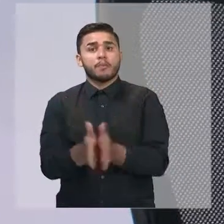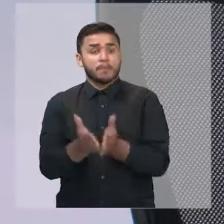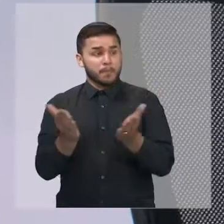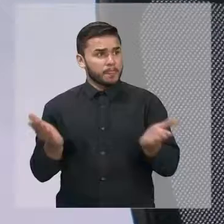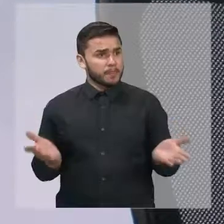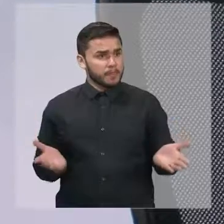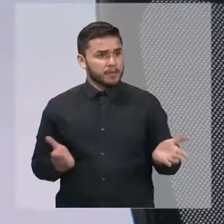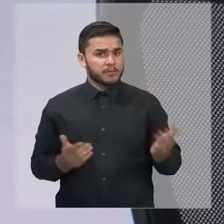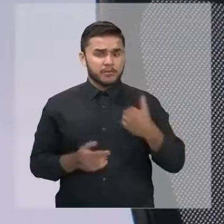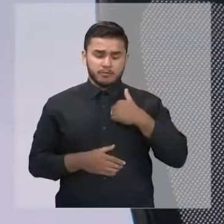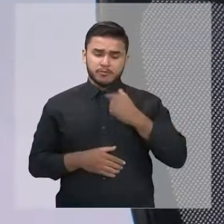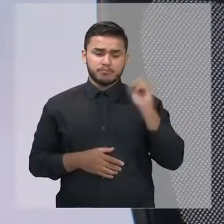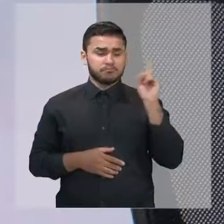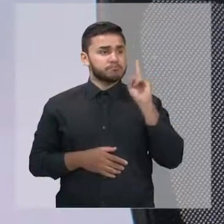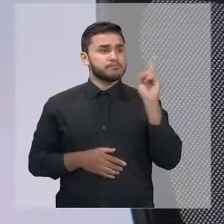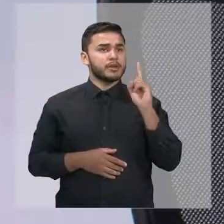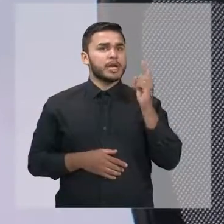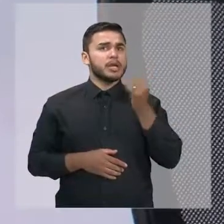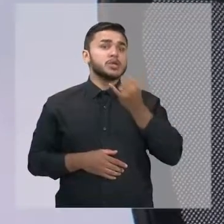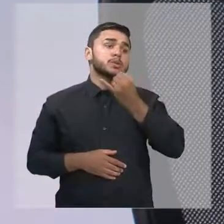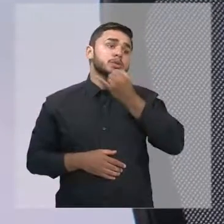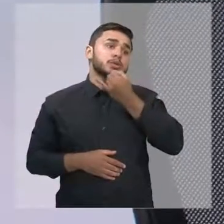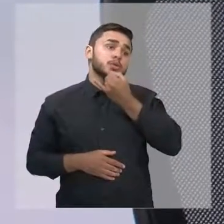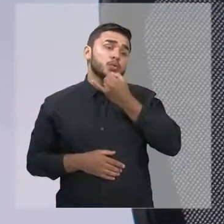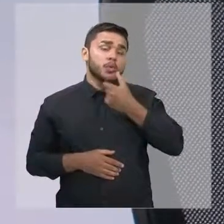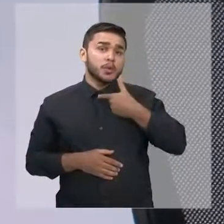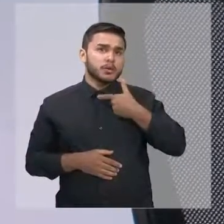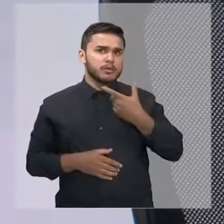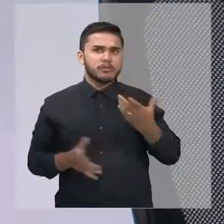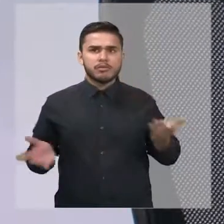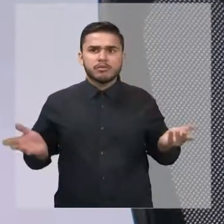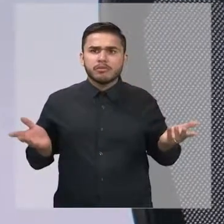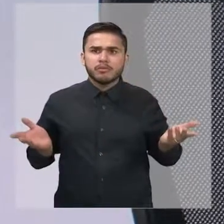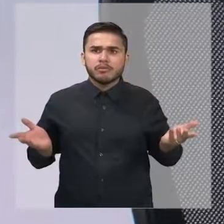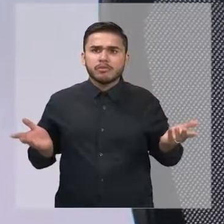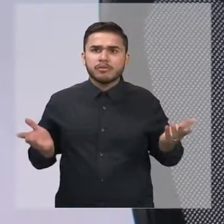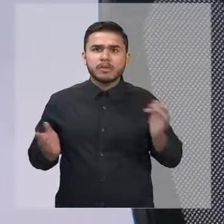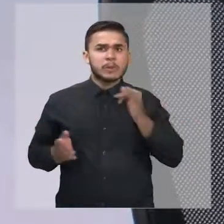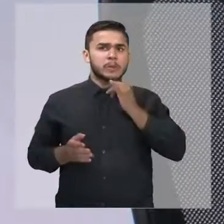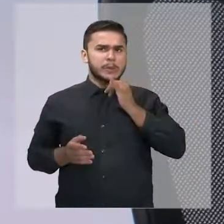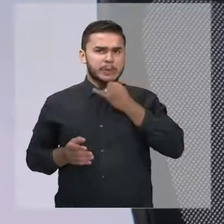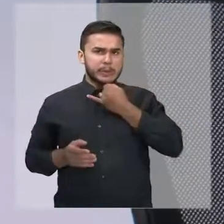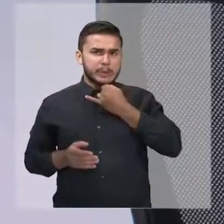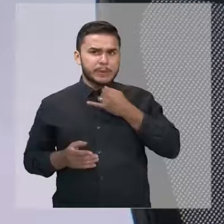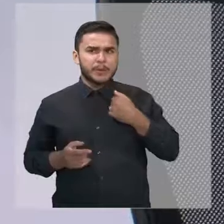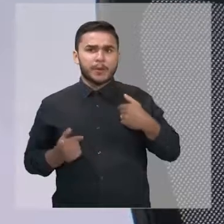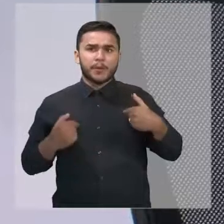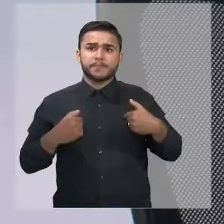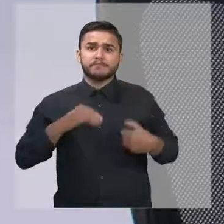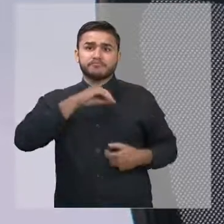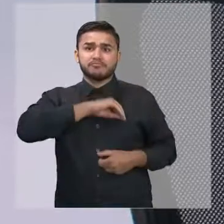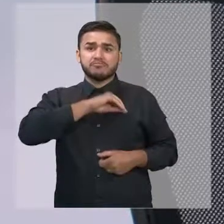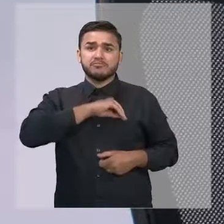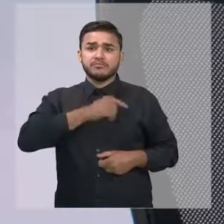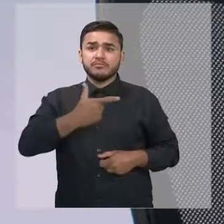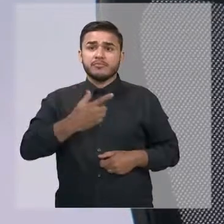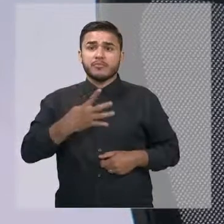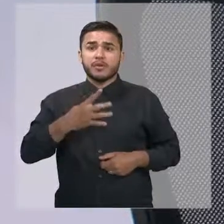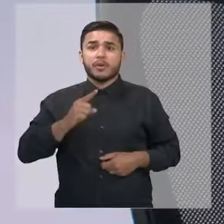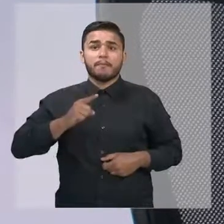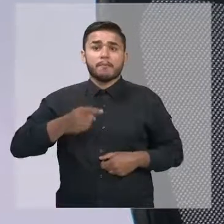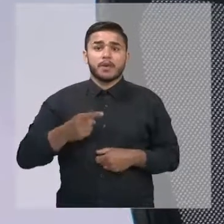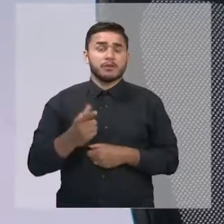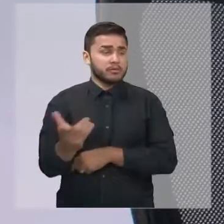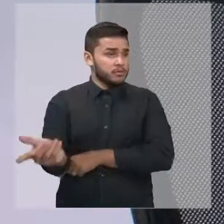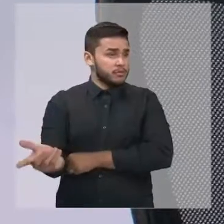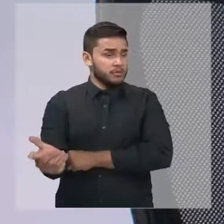tão pequeno. E aí eu queria pensar que a gente tem, de fato, esse grupo que você salientou de 1%, ele não é